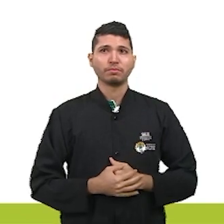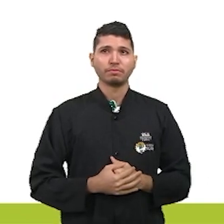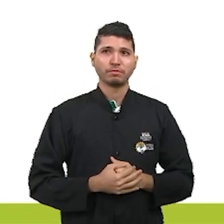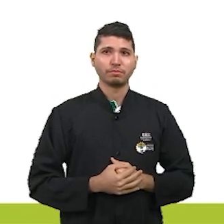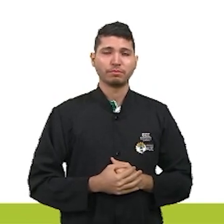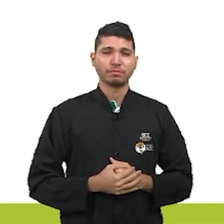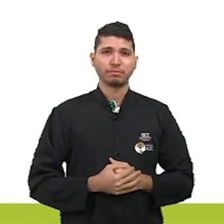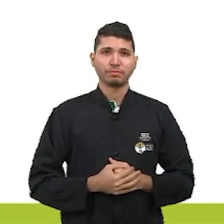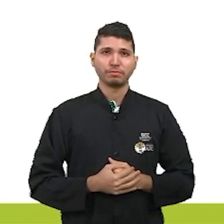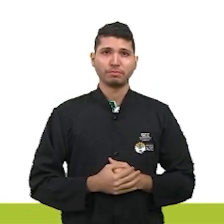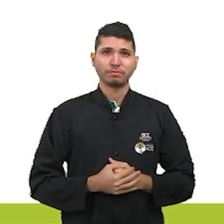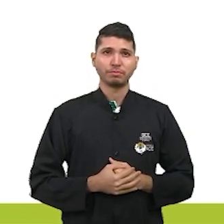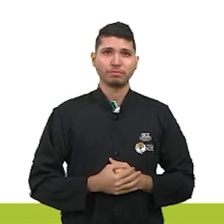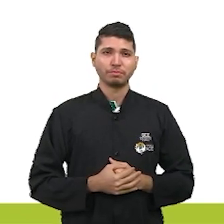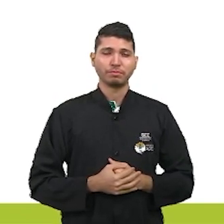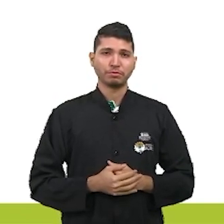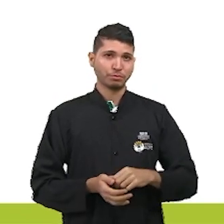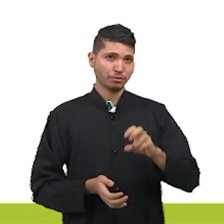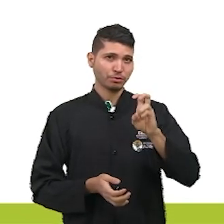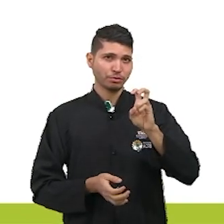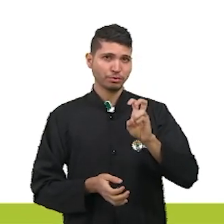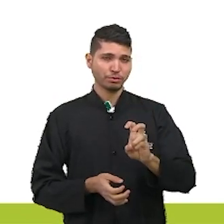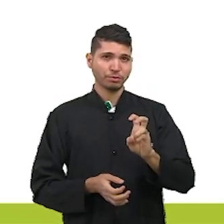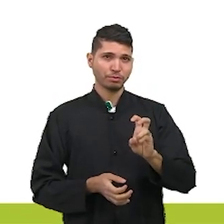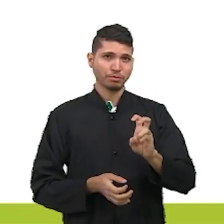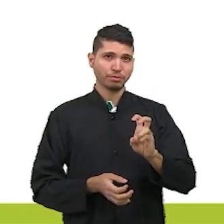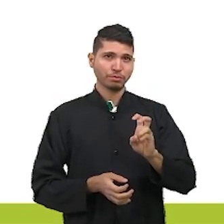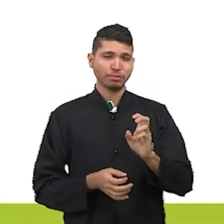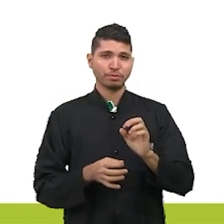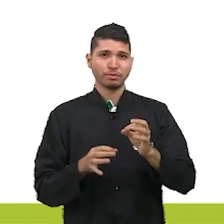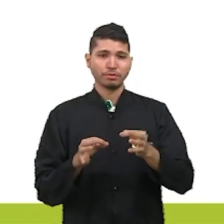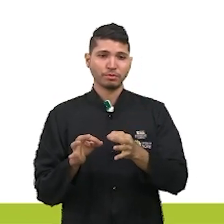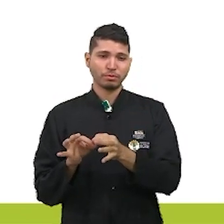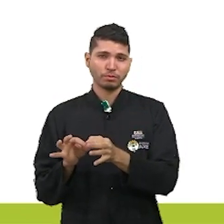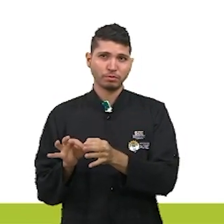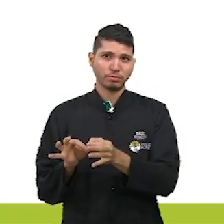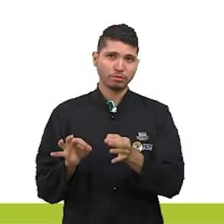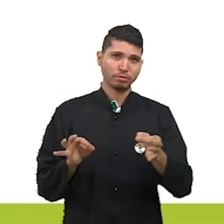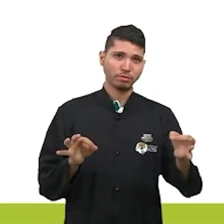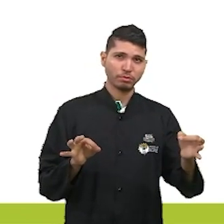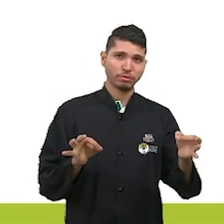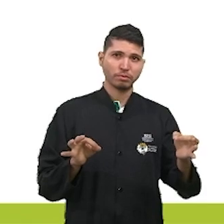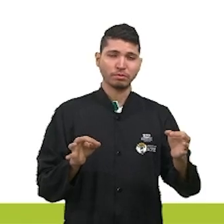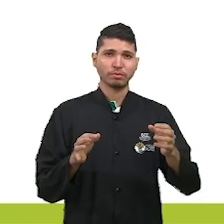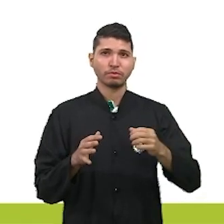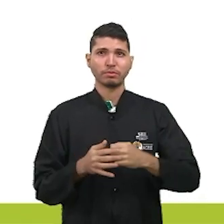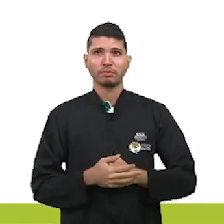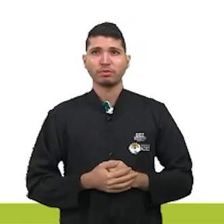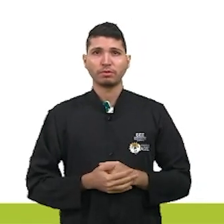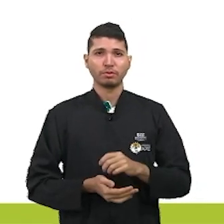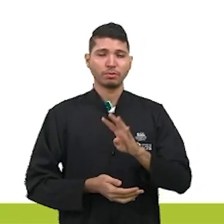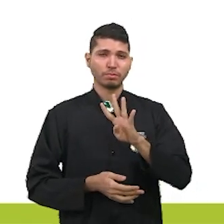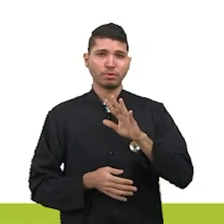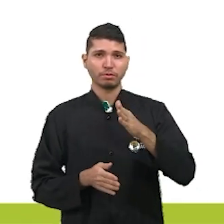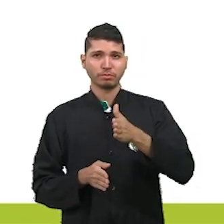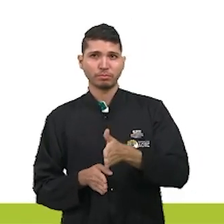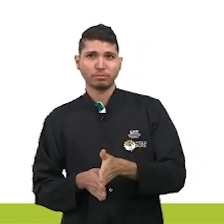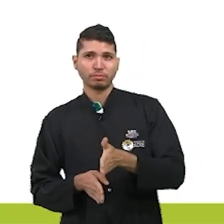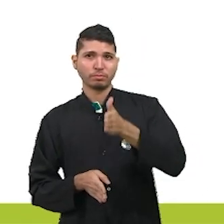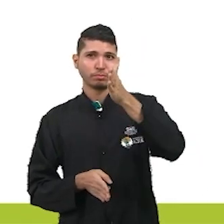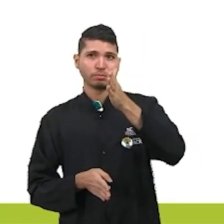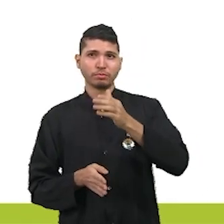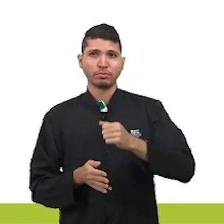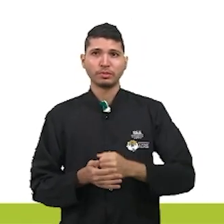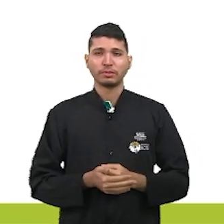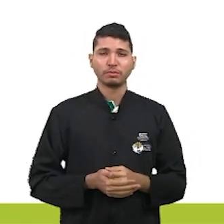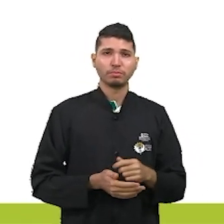horizontal 5 e na vertical 4. Uma pessoa que sai do ponto P e vai até